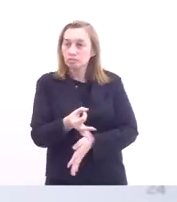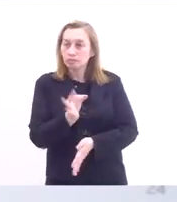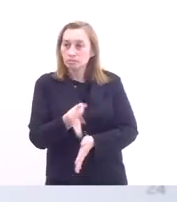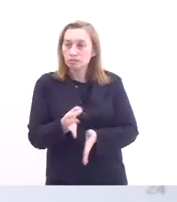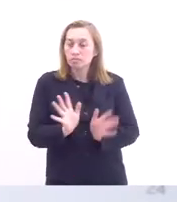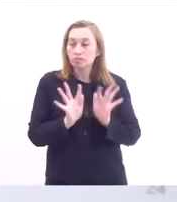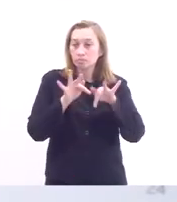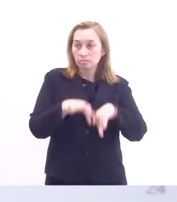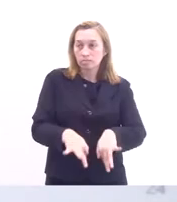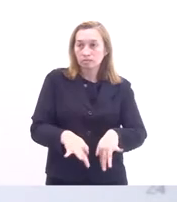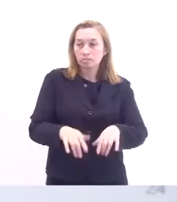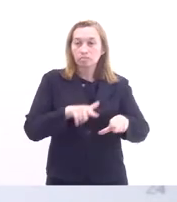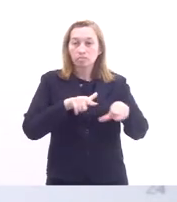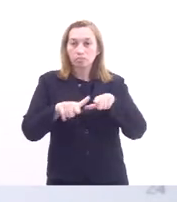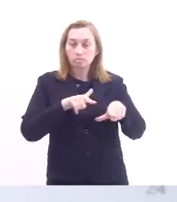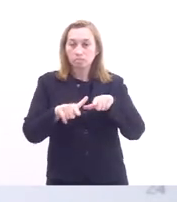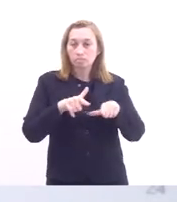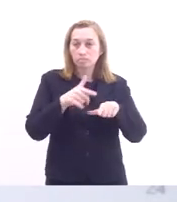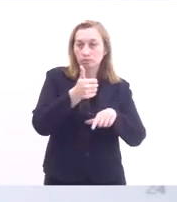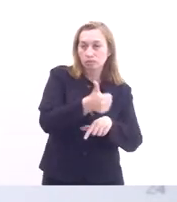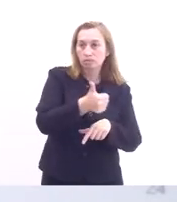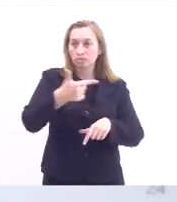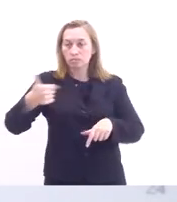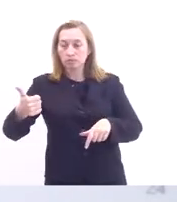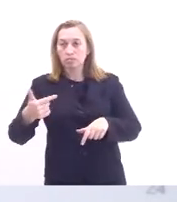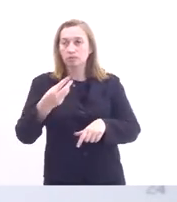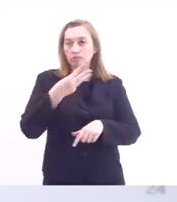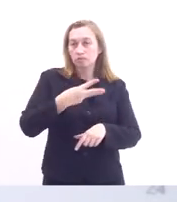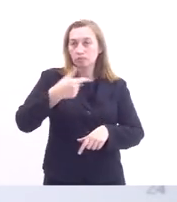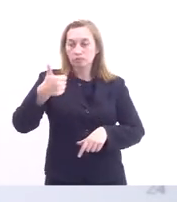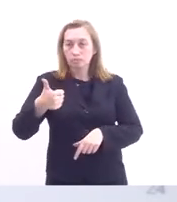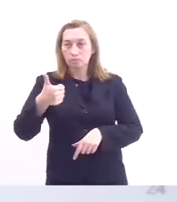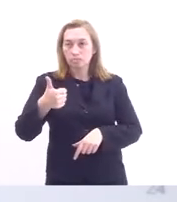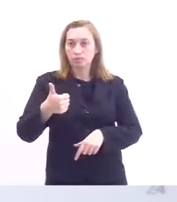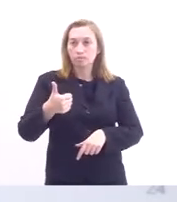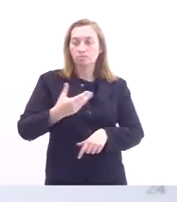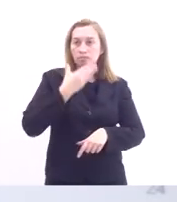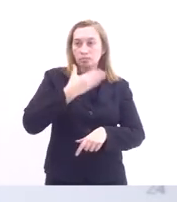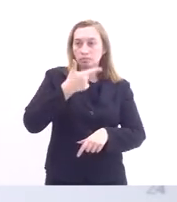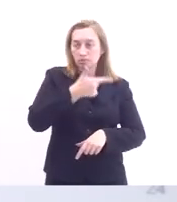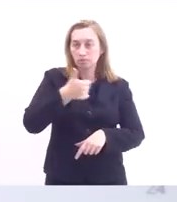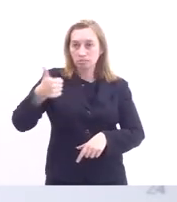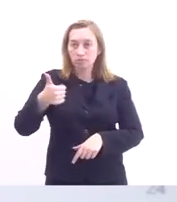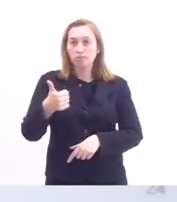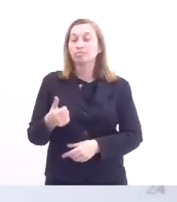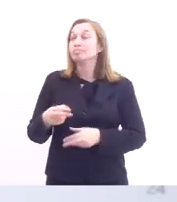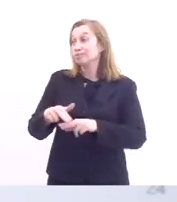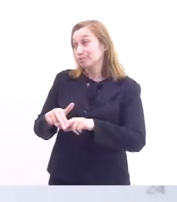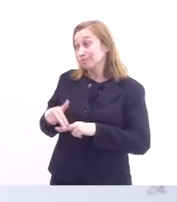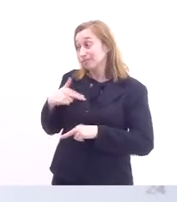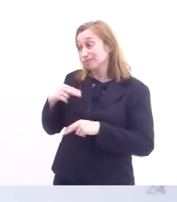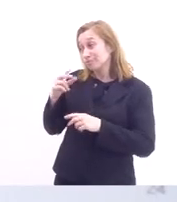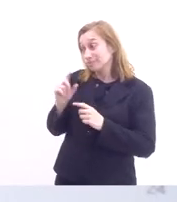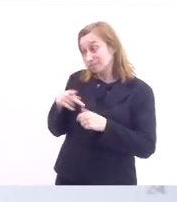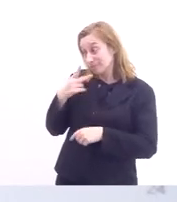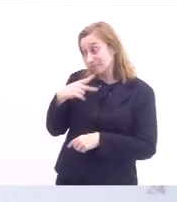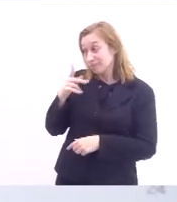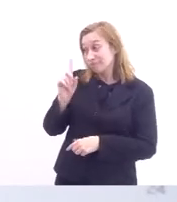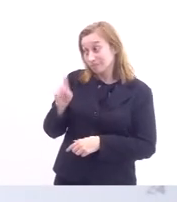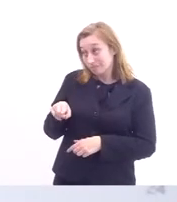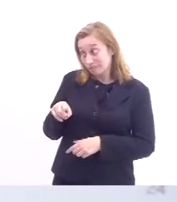final do exercício de 2022 em 31 de dezembro de 2022. É por isso que eu estou chamando a atenção que ainda